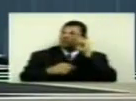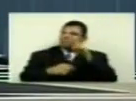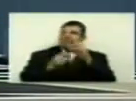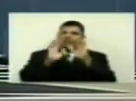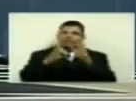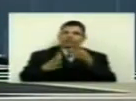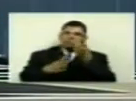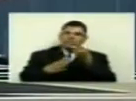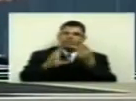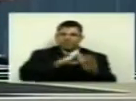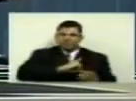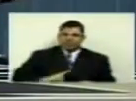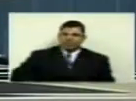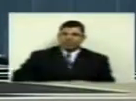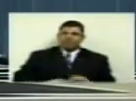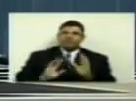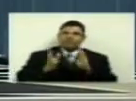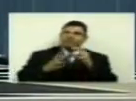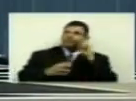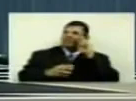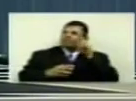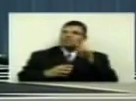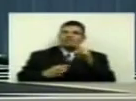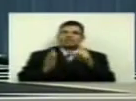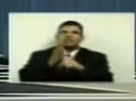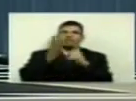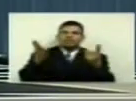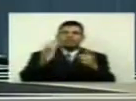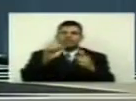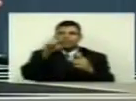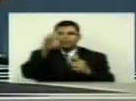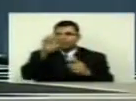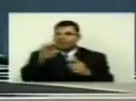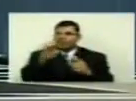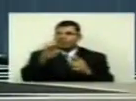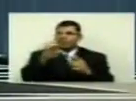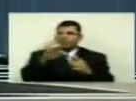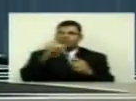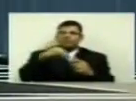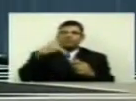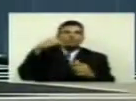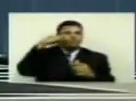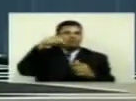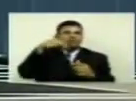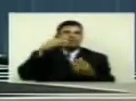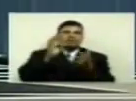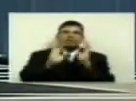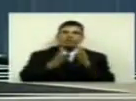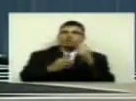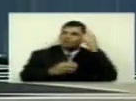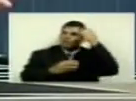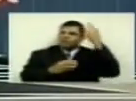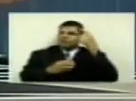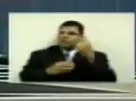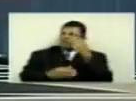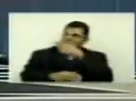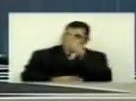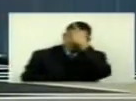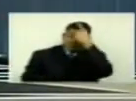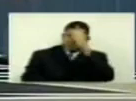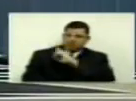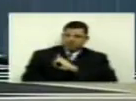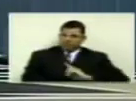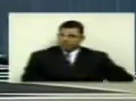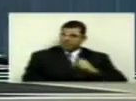já concluo, deputada Conceição, eu assisti a matéria da Assembleia Legislativa do Maranhão e imagino aqueles deputados